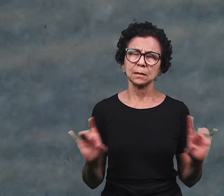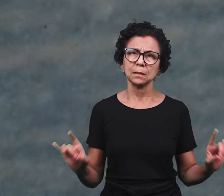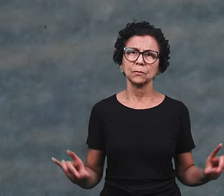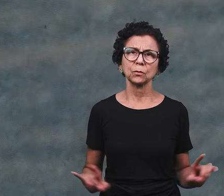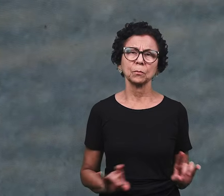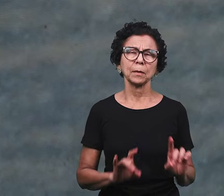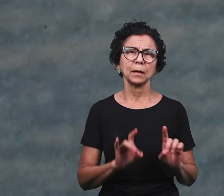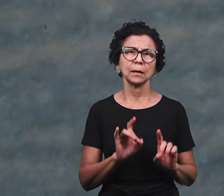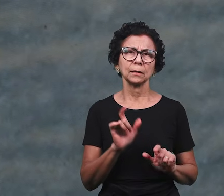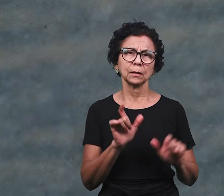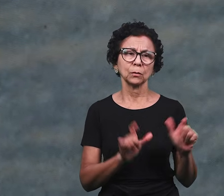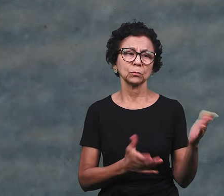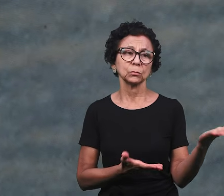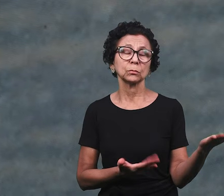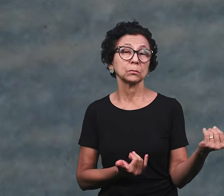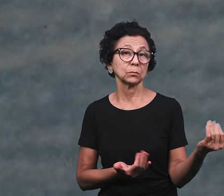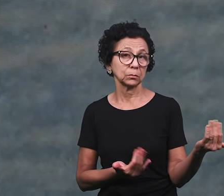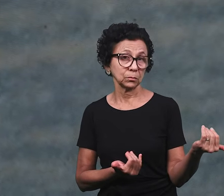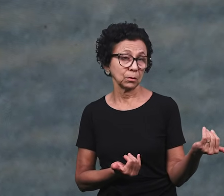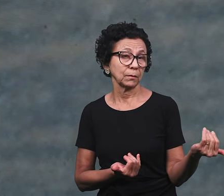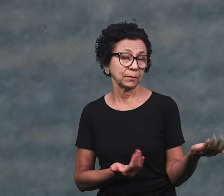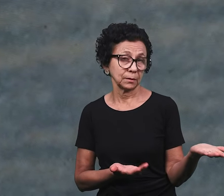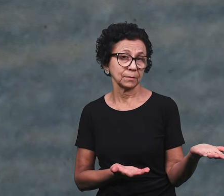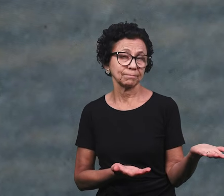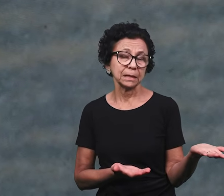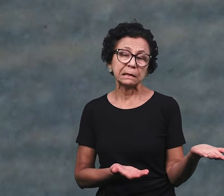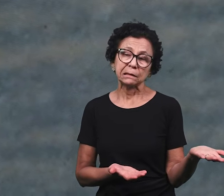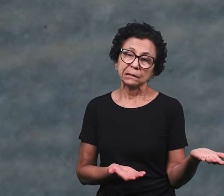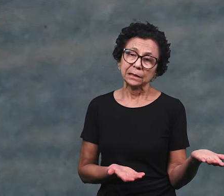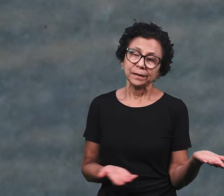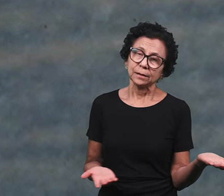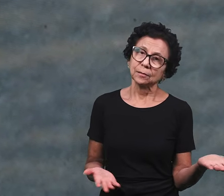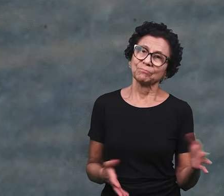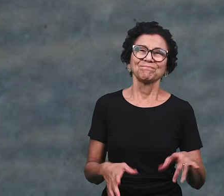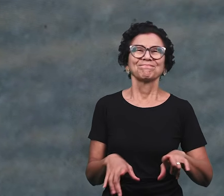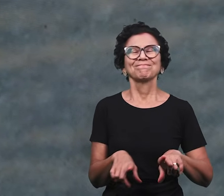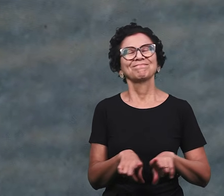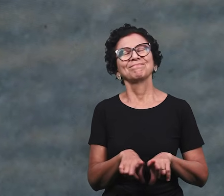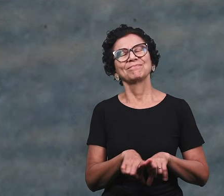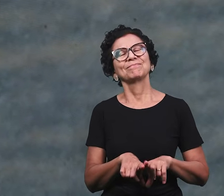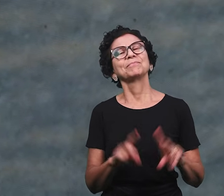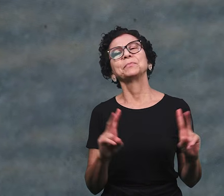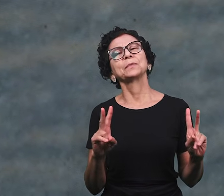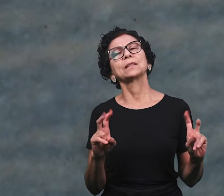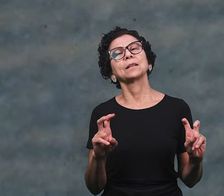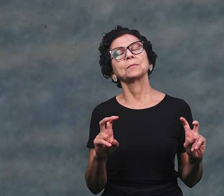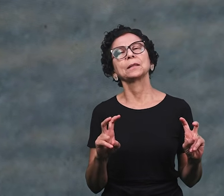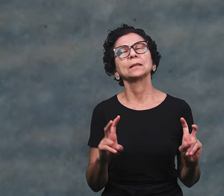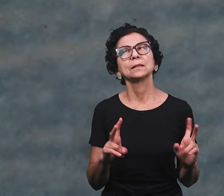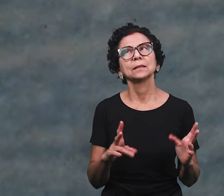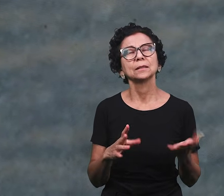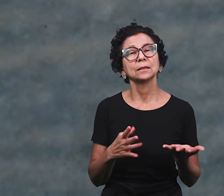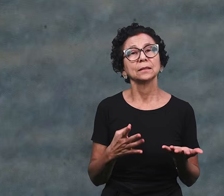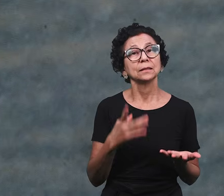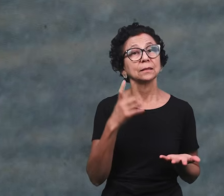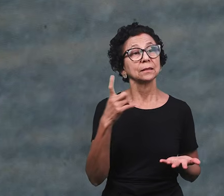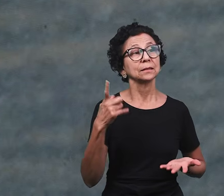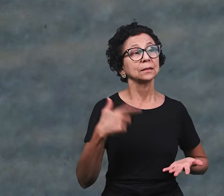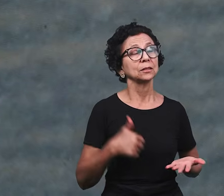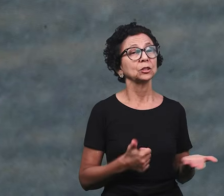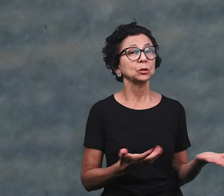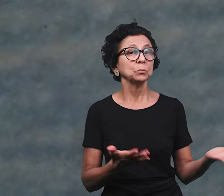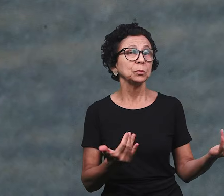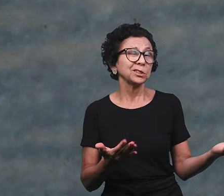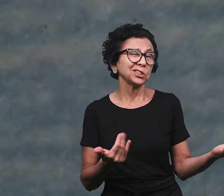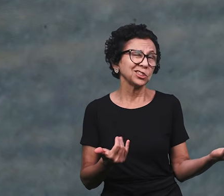jovem, mas não só para o jovem, muito jovem. Também é um tema muito interessante para o jovem que já não